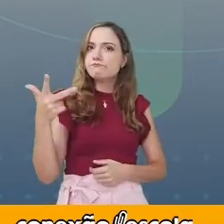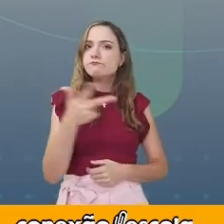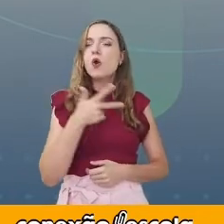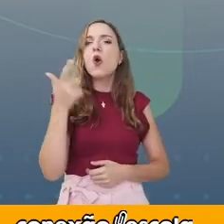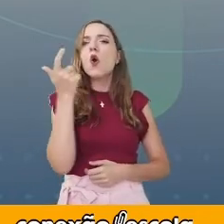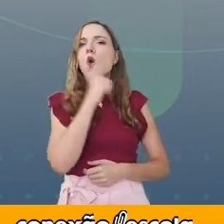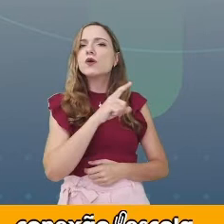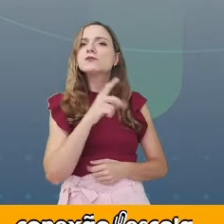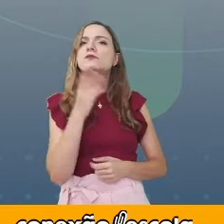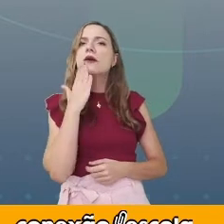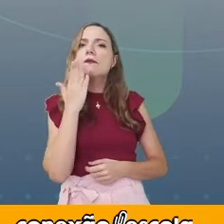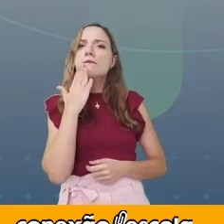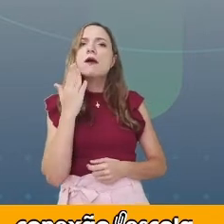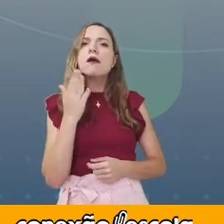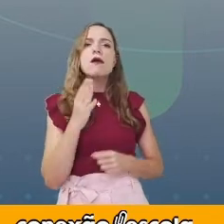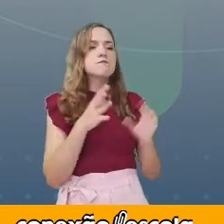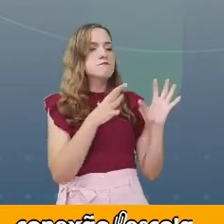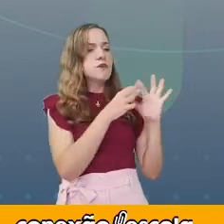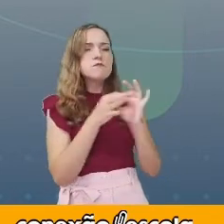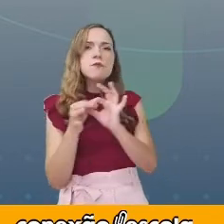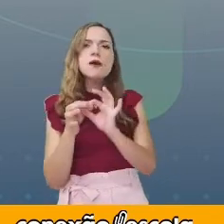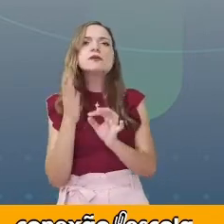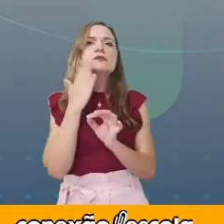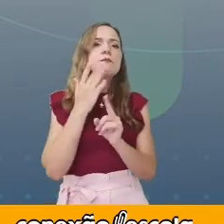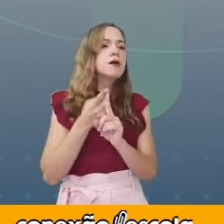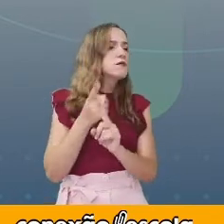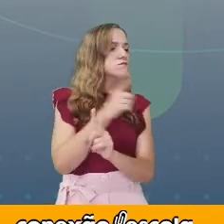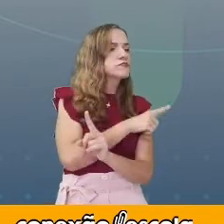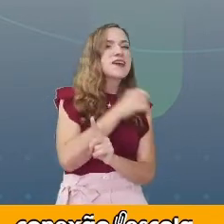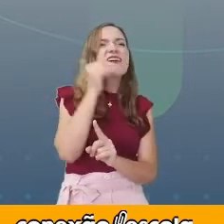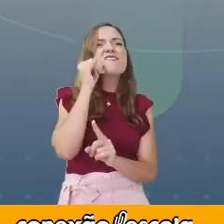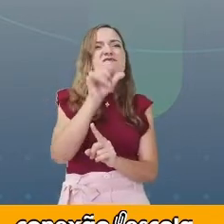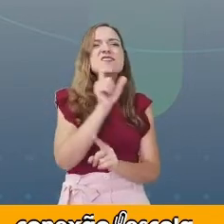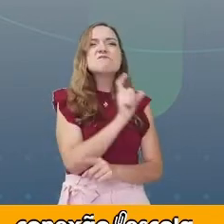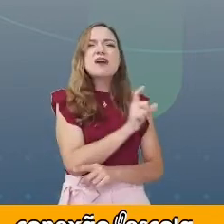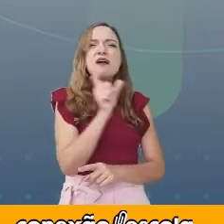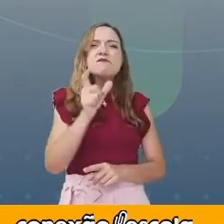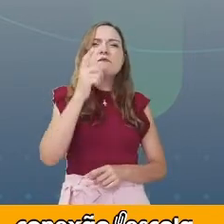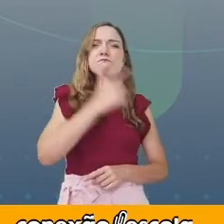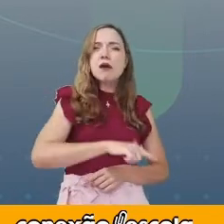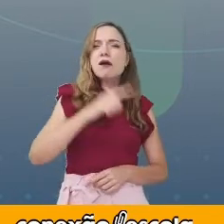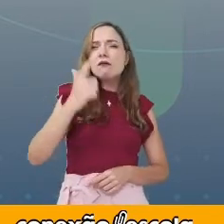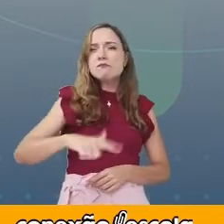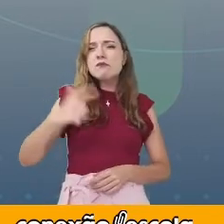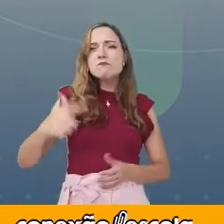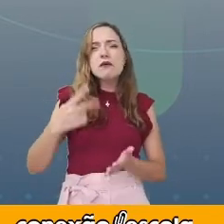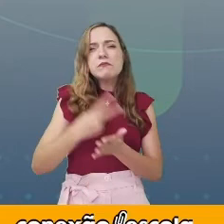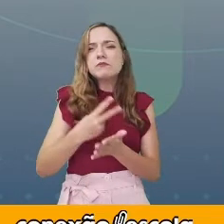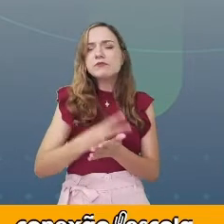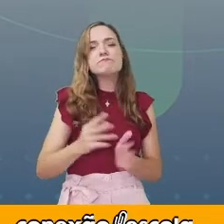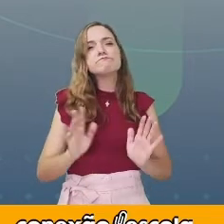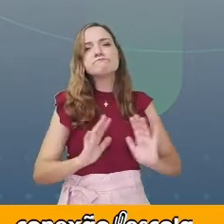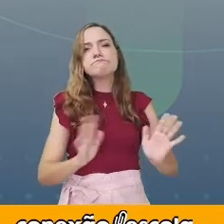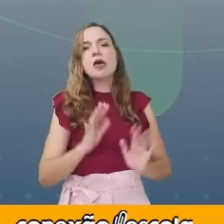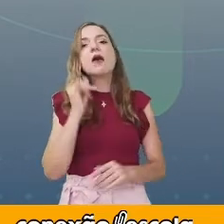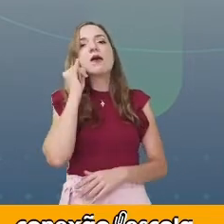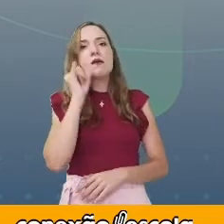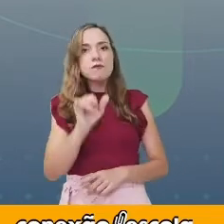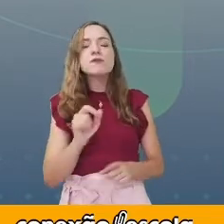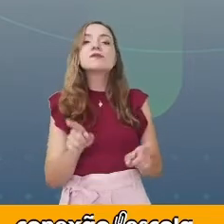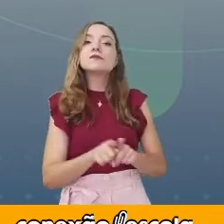para ir retomando esses elementos e evitar a repetição de termos dentro do seu texto. E